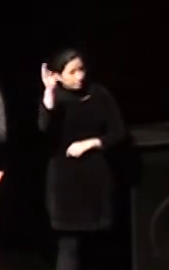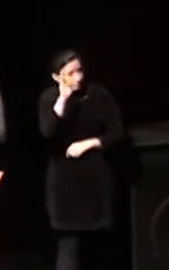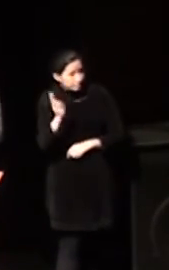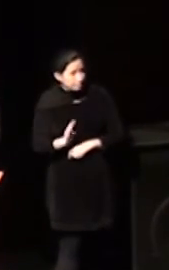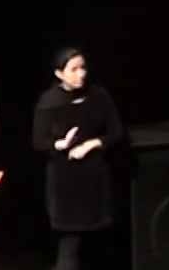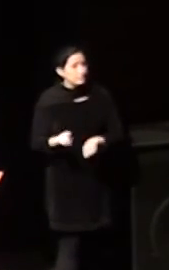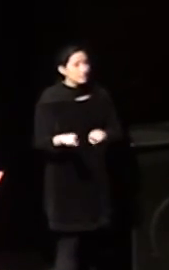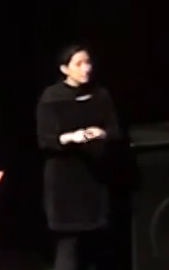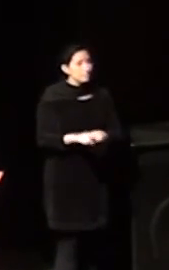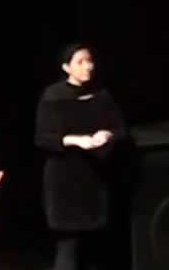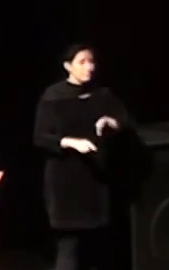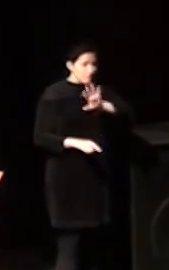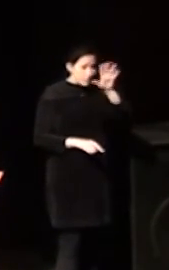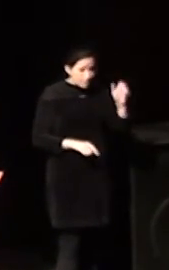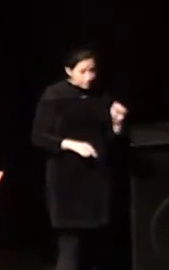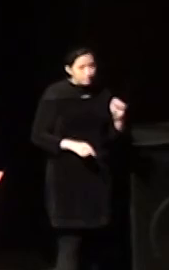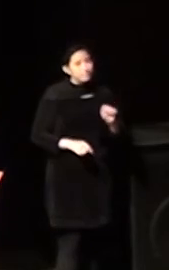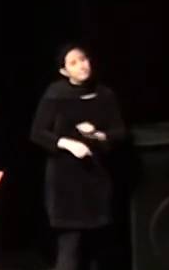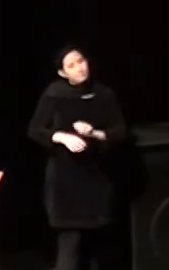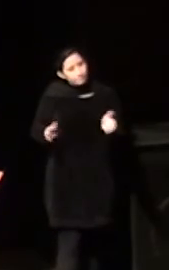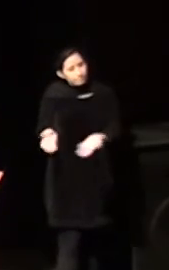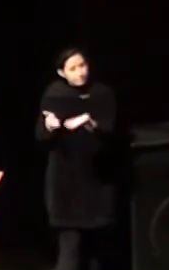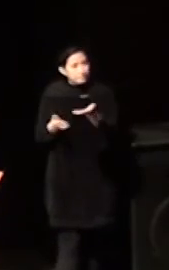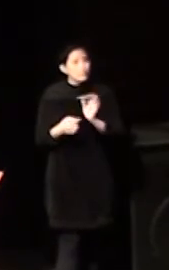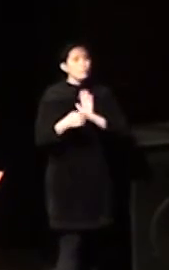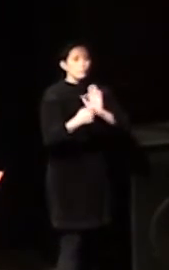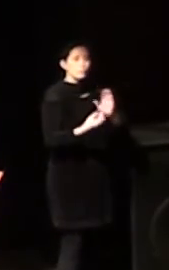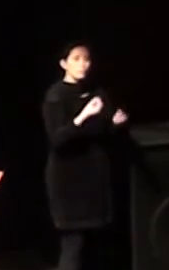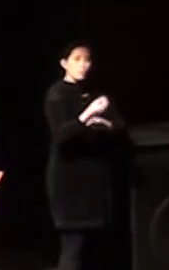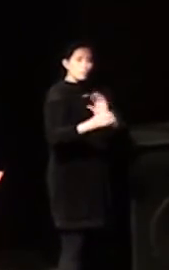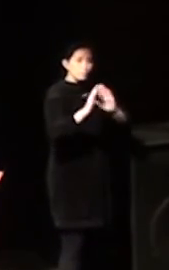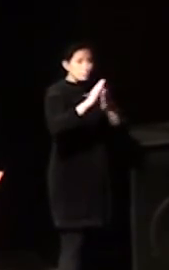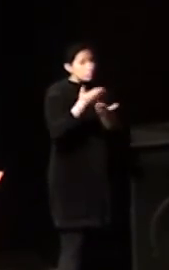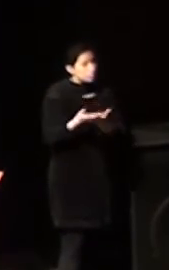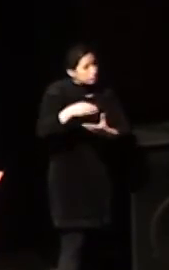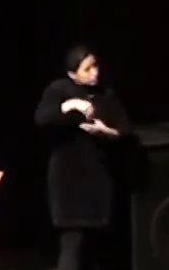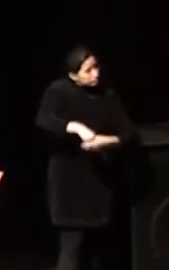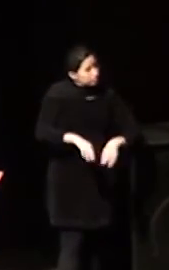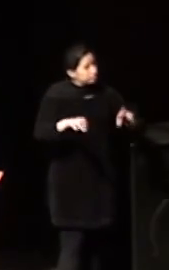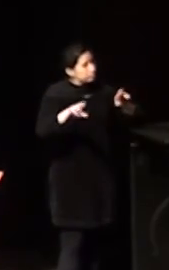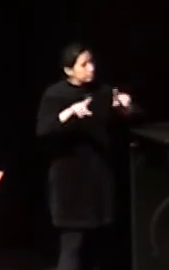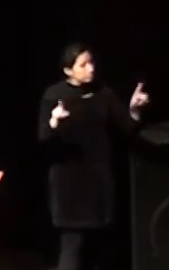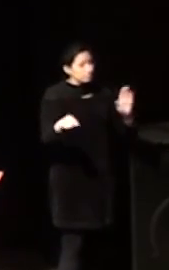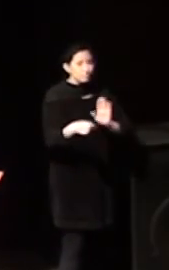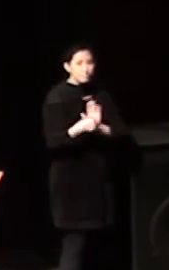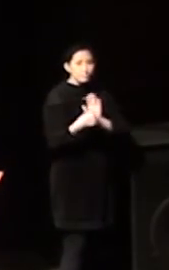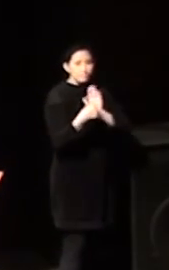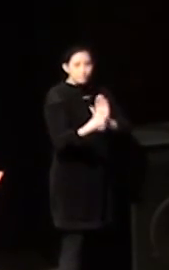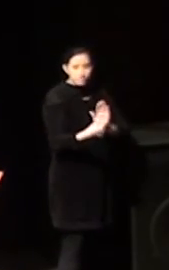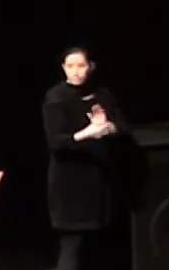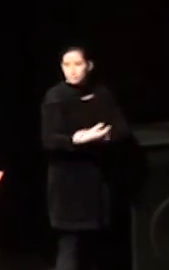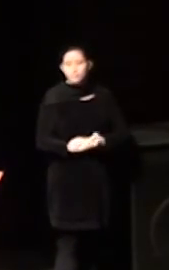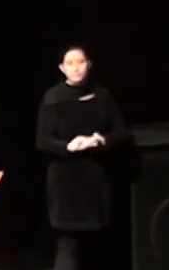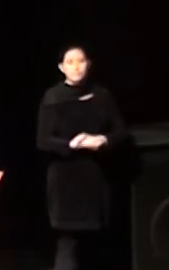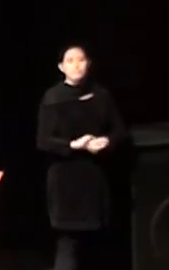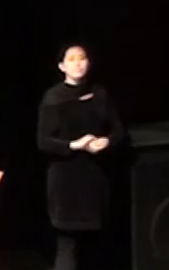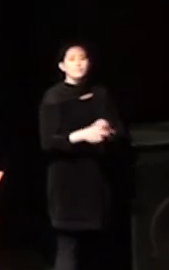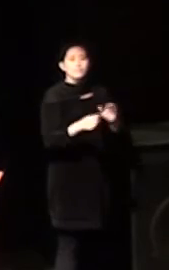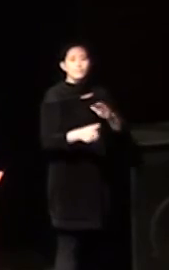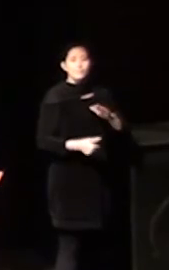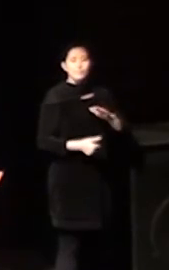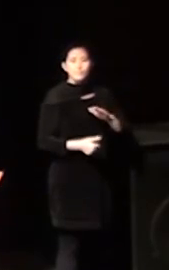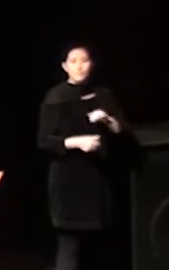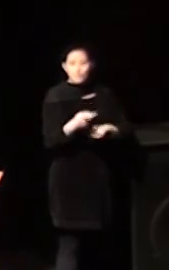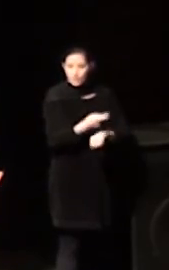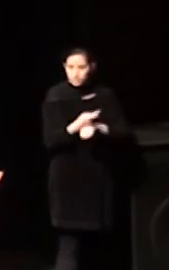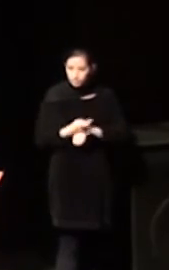e Africana, dando visibilidade aos interesses da escola, que receberá o prêmio pelas mãos de Janaína